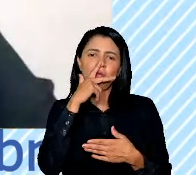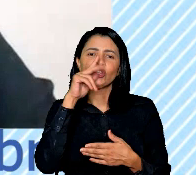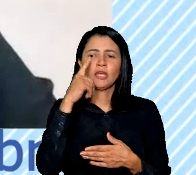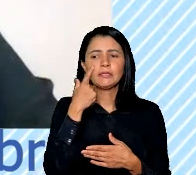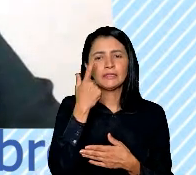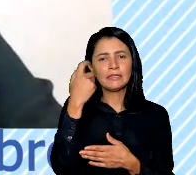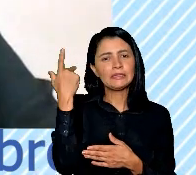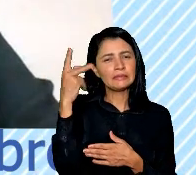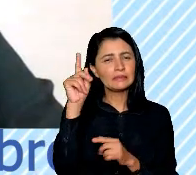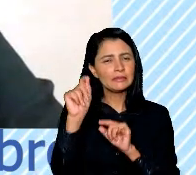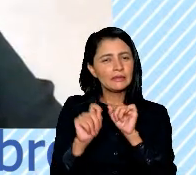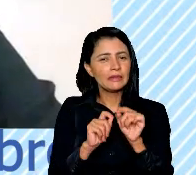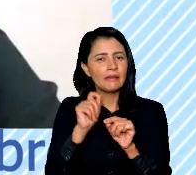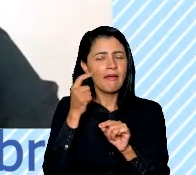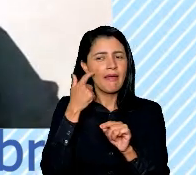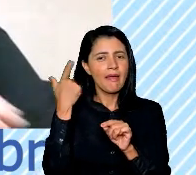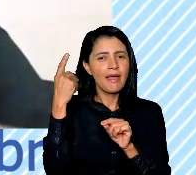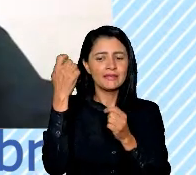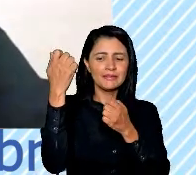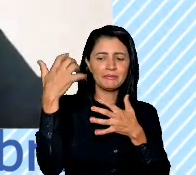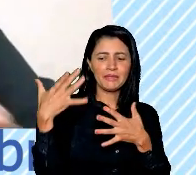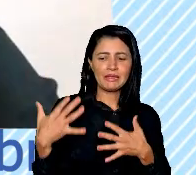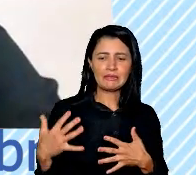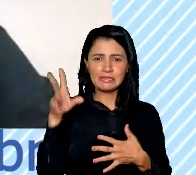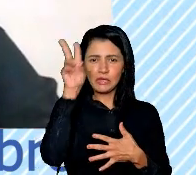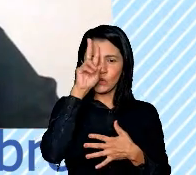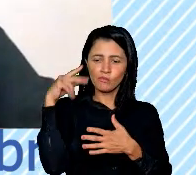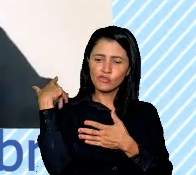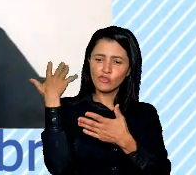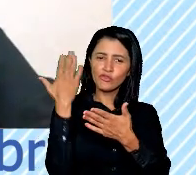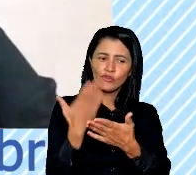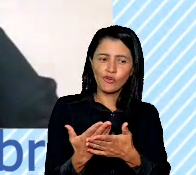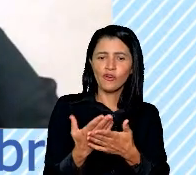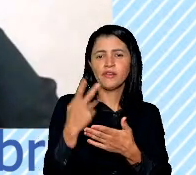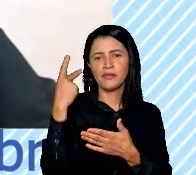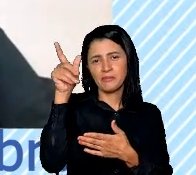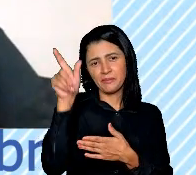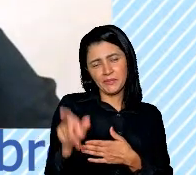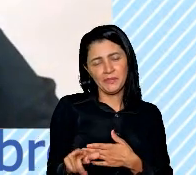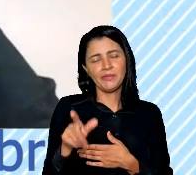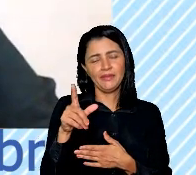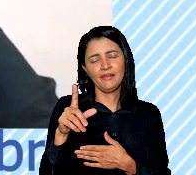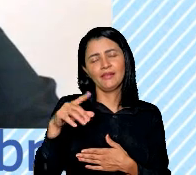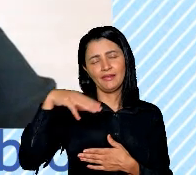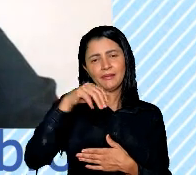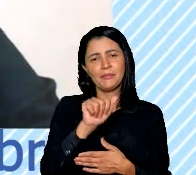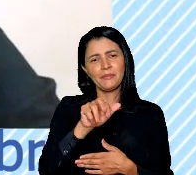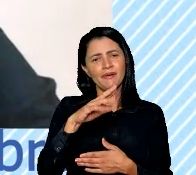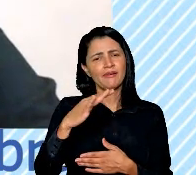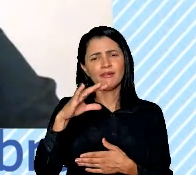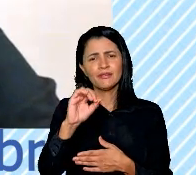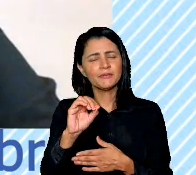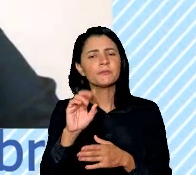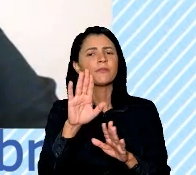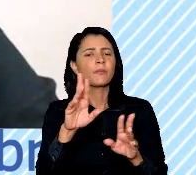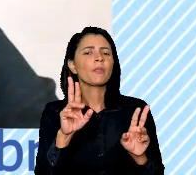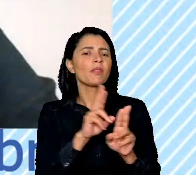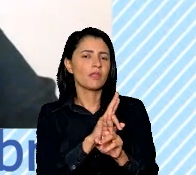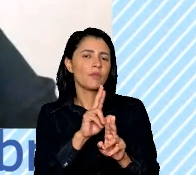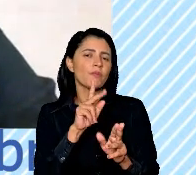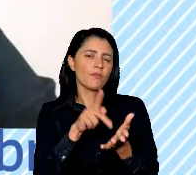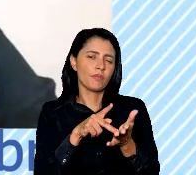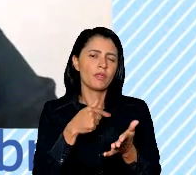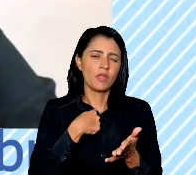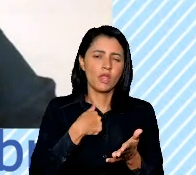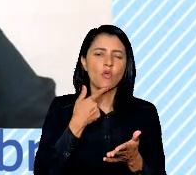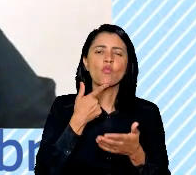interessante essa explicação histórica, enfim, feita pela doutora Márcia. Em relação, na verdade, eu